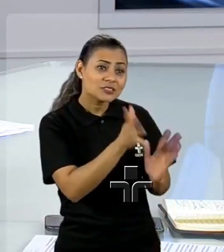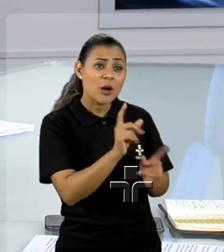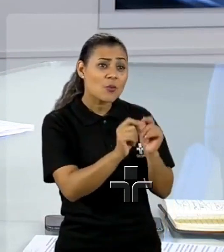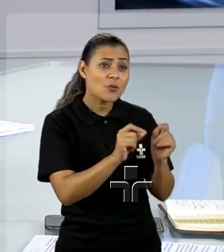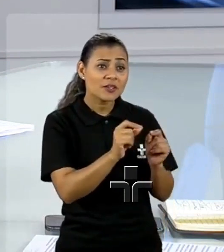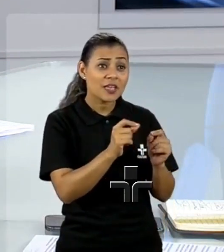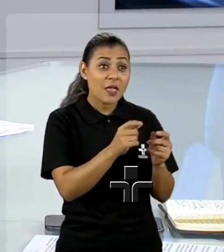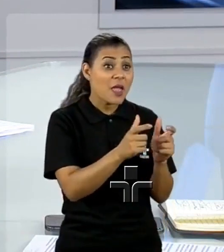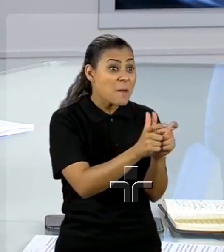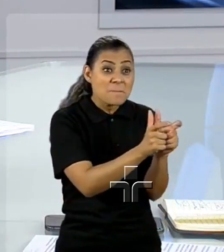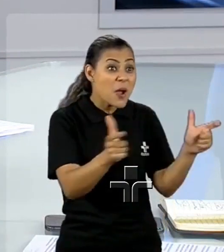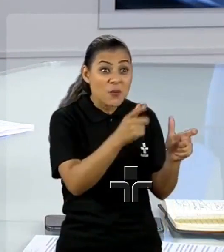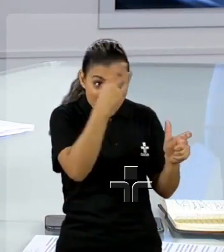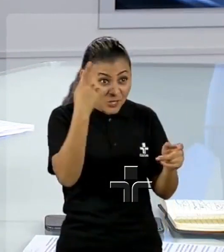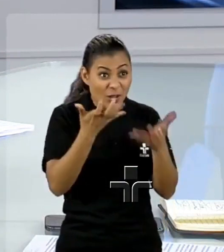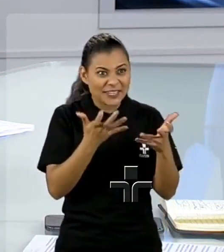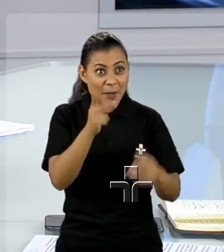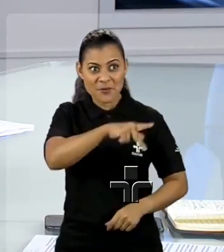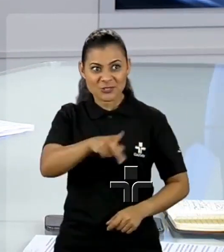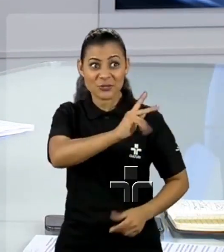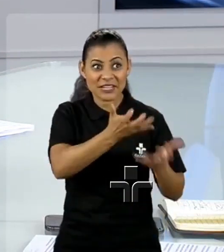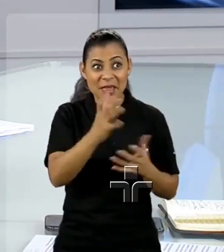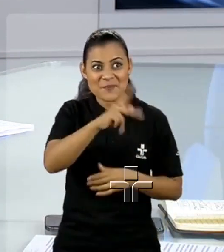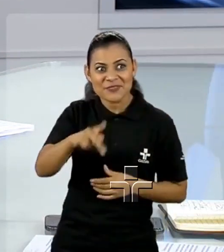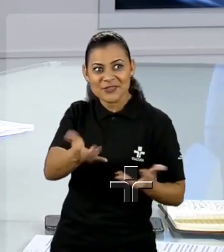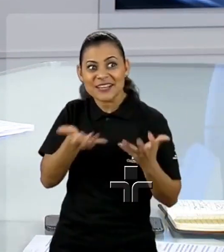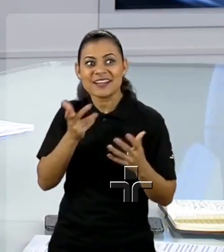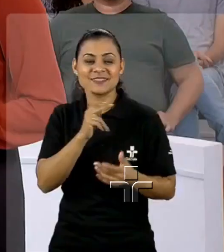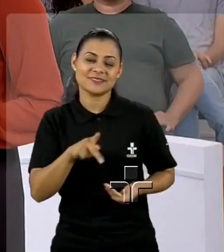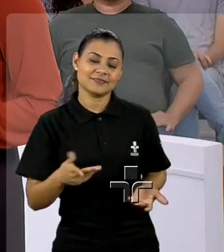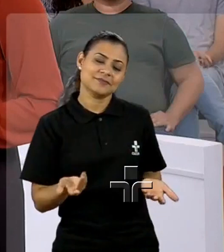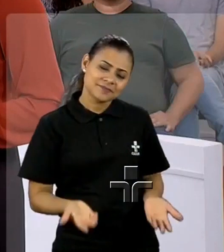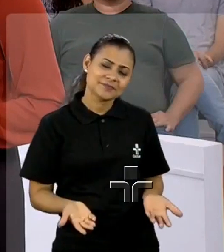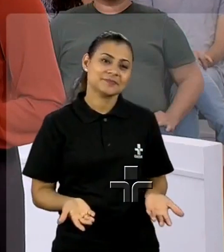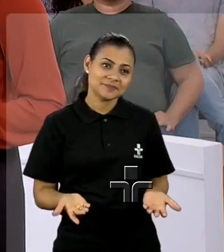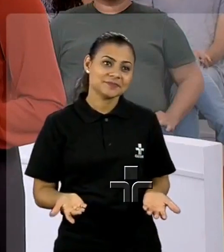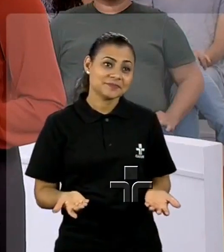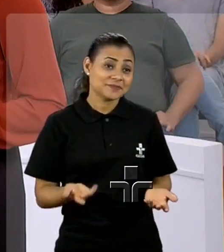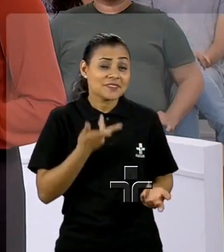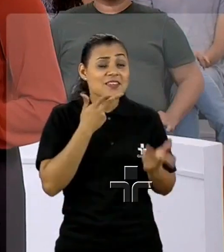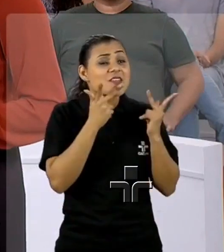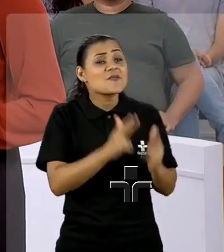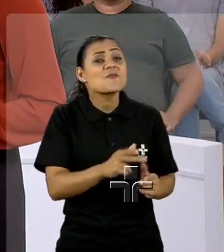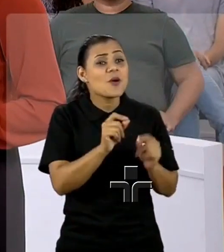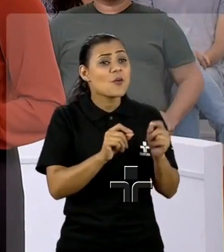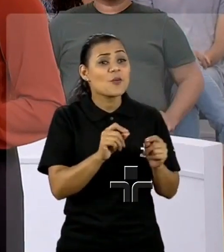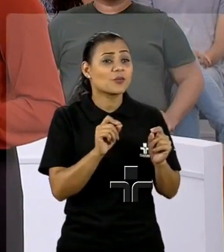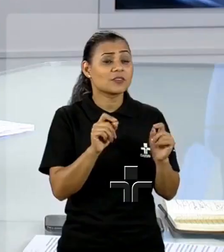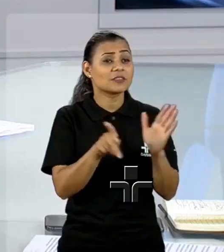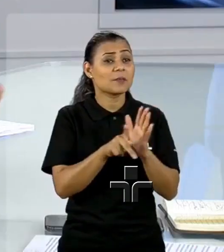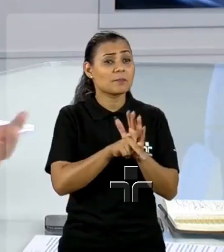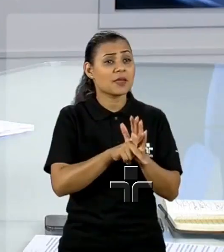vicioso, terrível que nós temos no nosso sistema. Ou seja, vou falar aqui das estaduais paulistas,